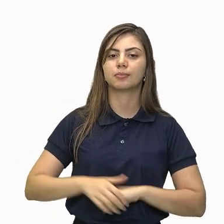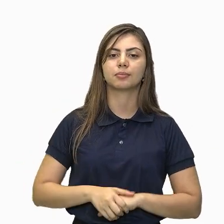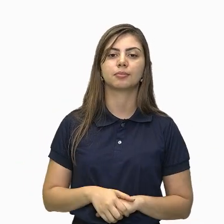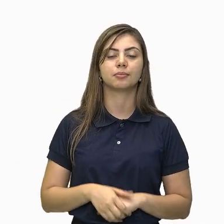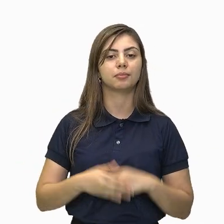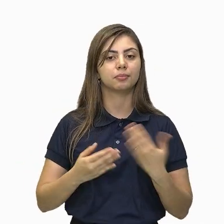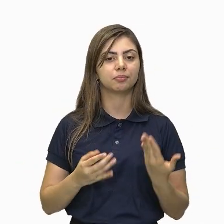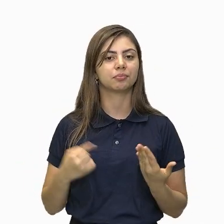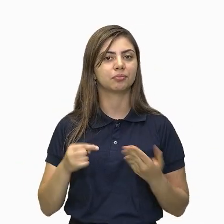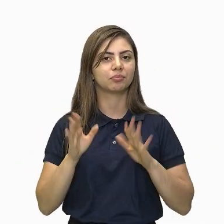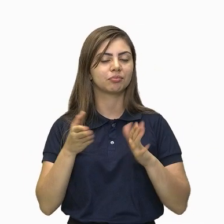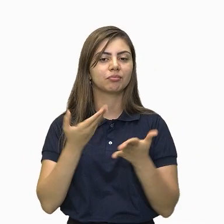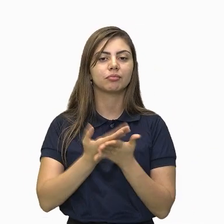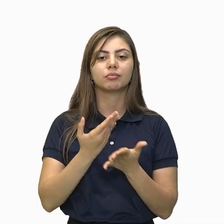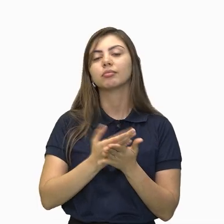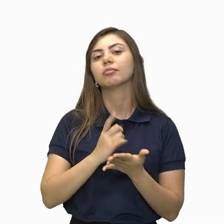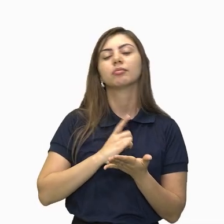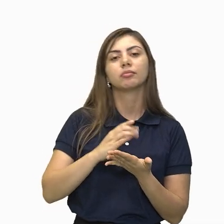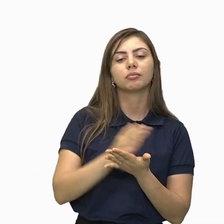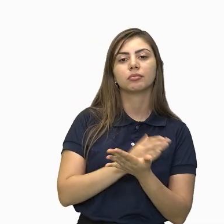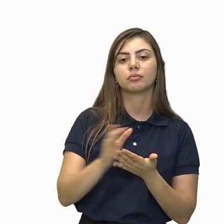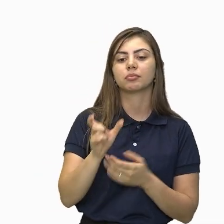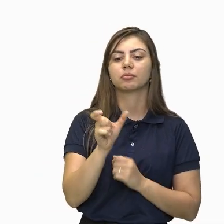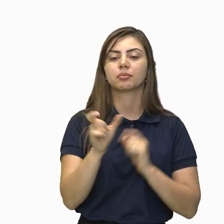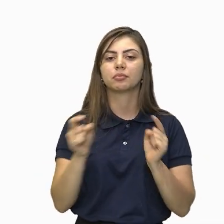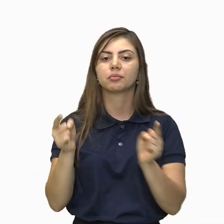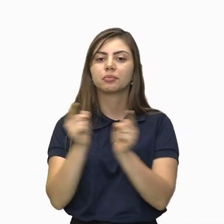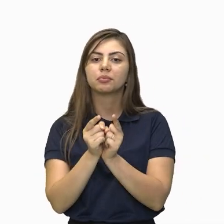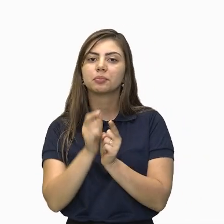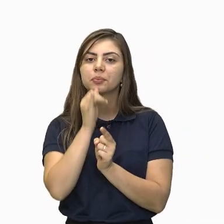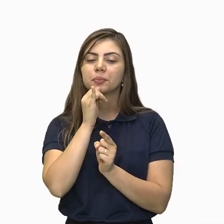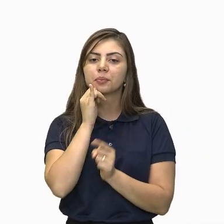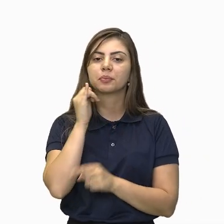nós já vimos aqui algumas abreviações, olha só.